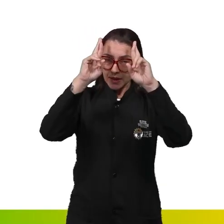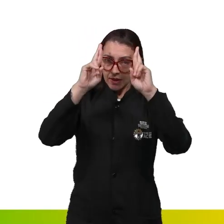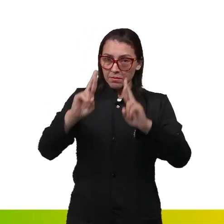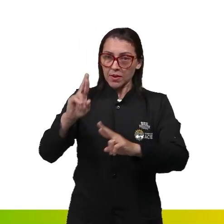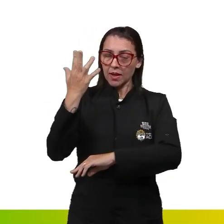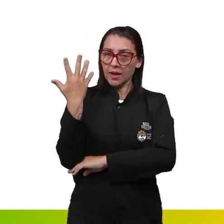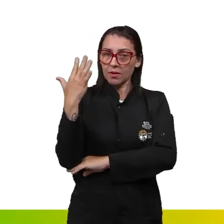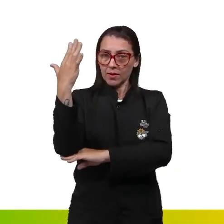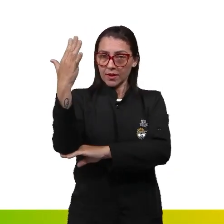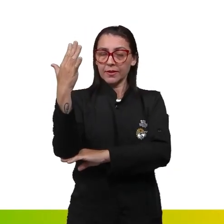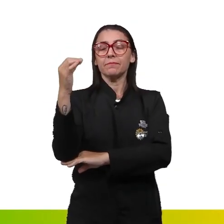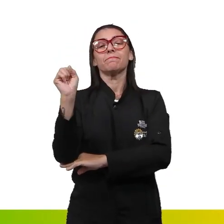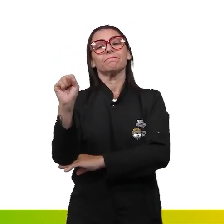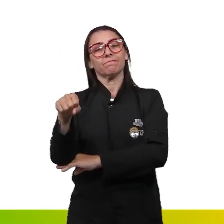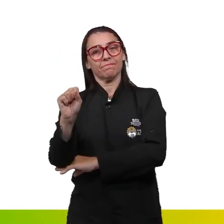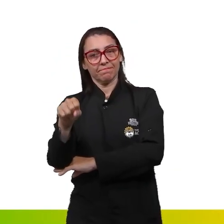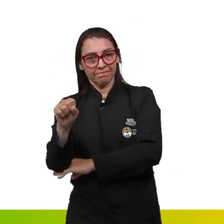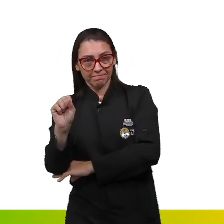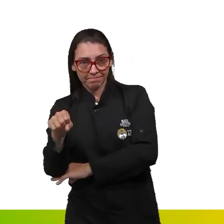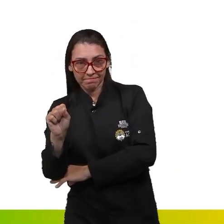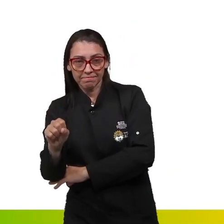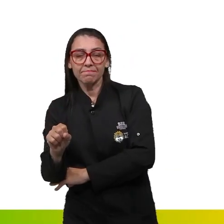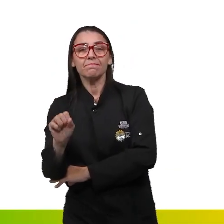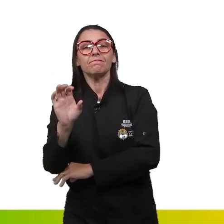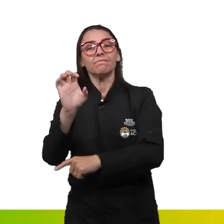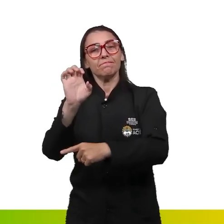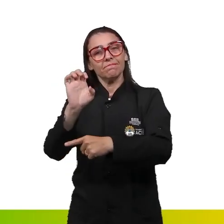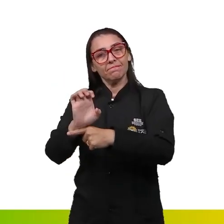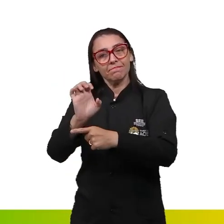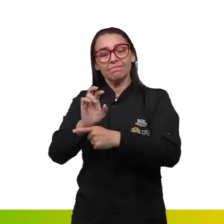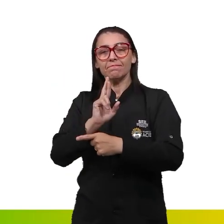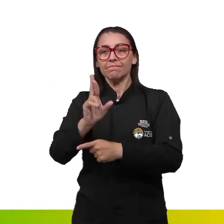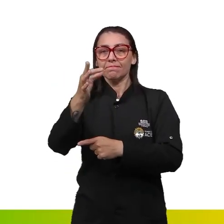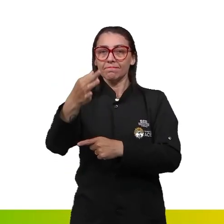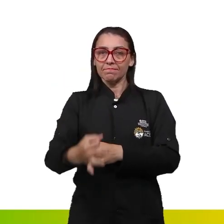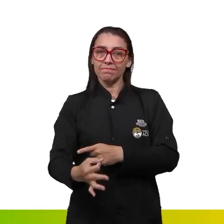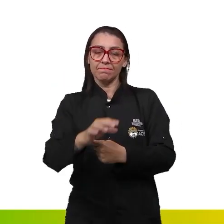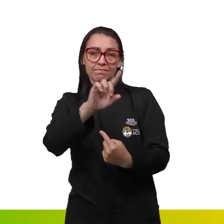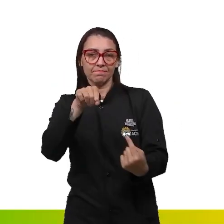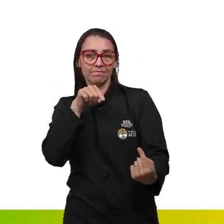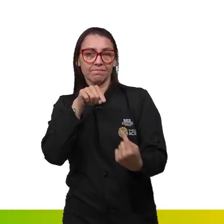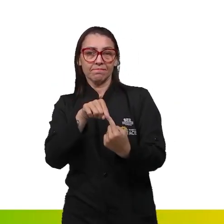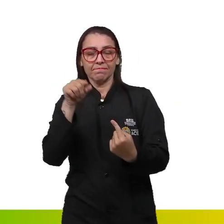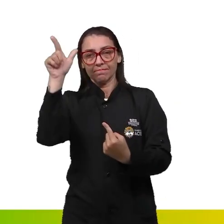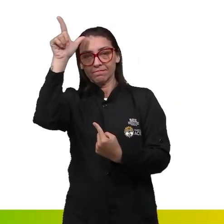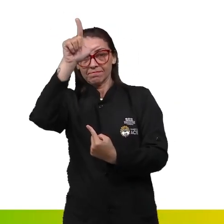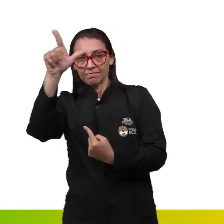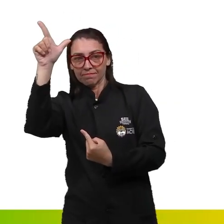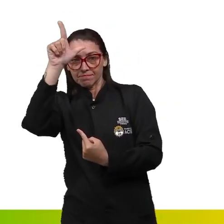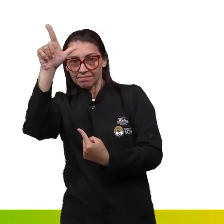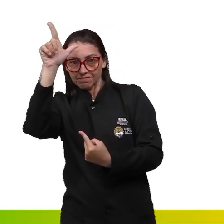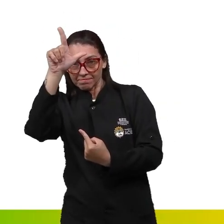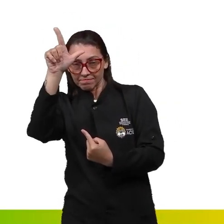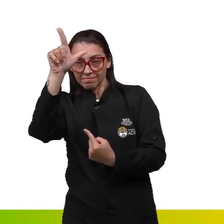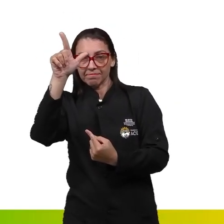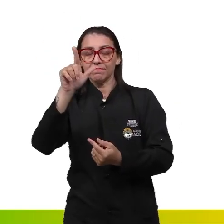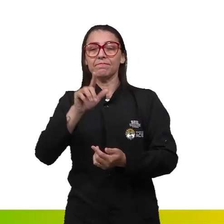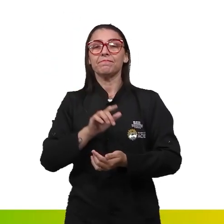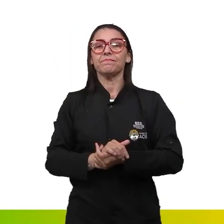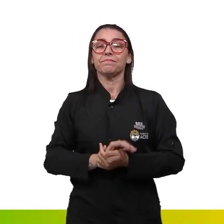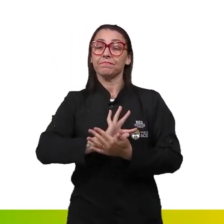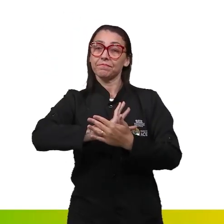respeito pela natureza, com certeza. Essa é a finalidade das lendas, essas que são voltadas à floresta amazônica, é